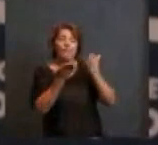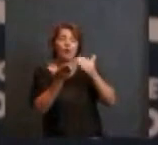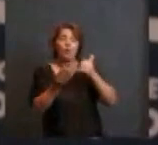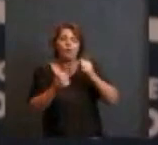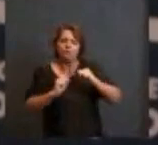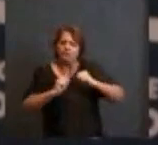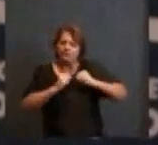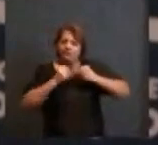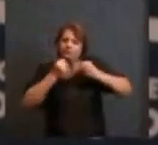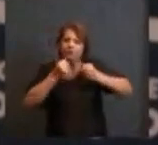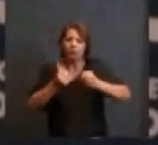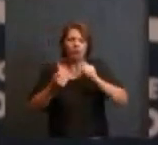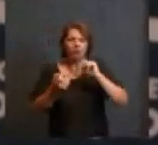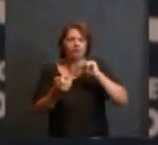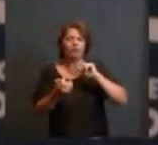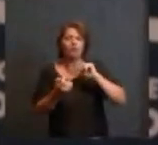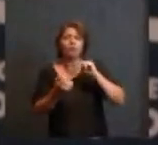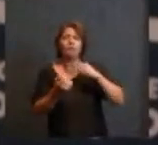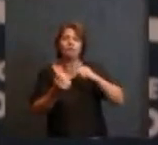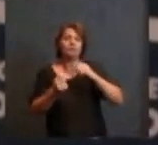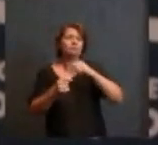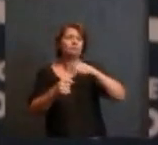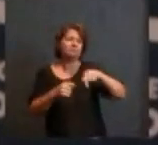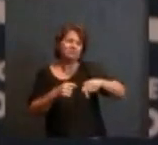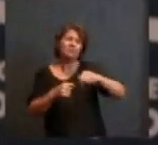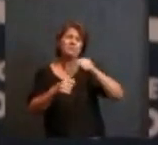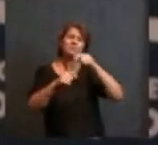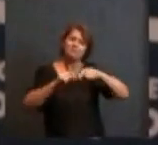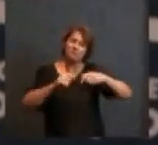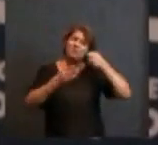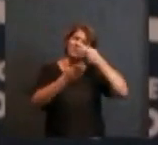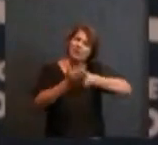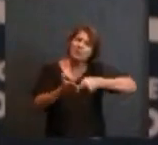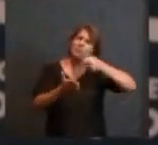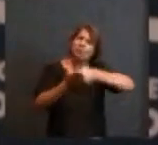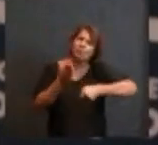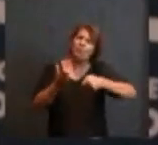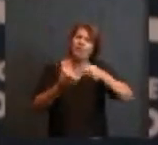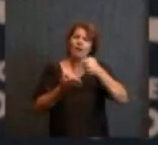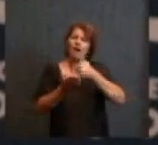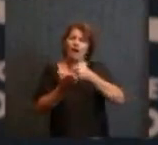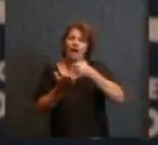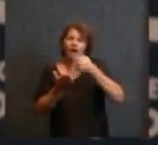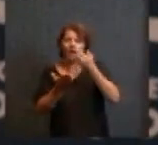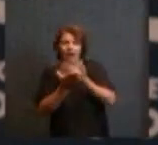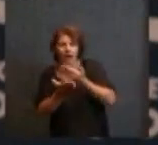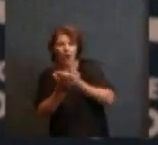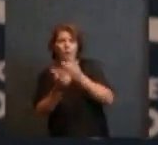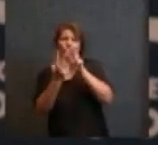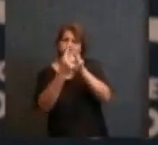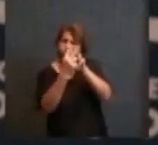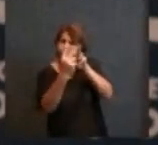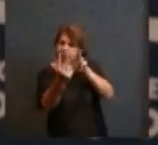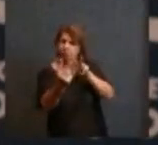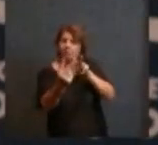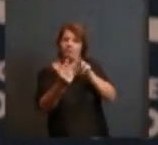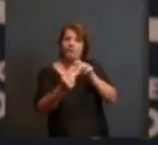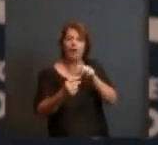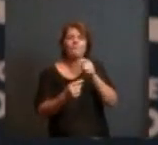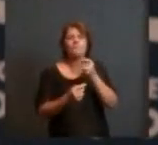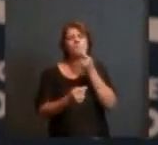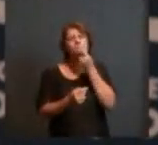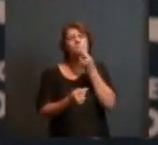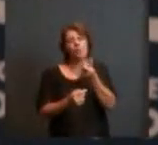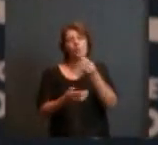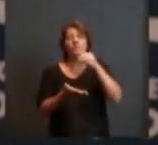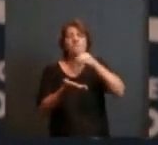tentamos até com aulas online, fizemos o possível, mas o possível ainda é muito pouco, precisa ser feito ainda